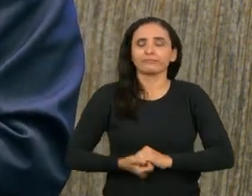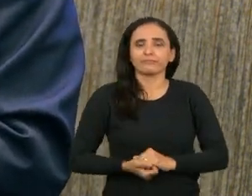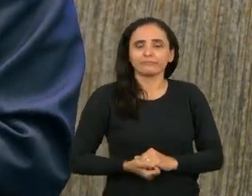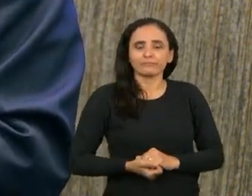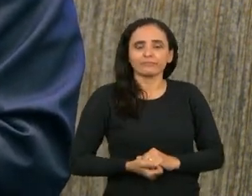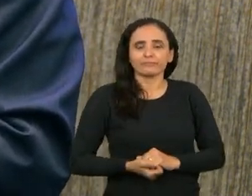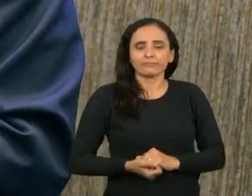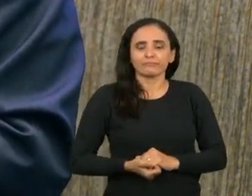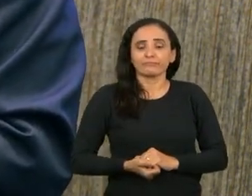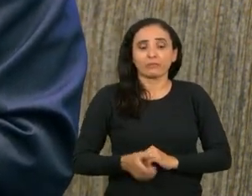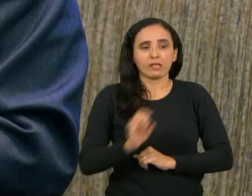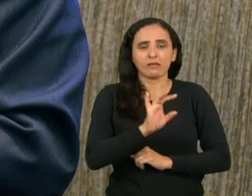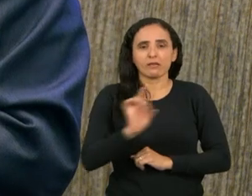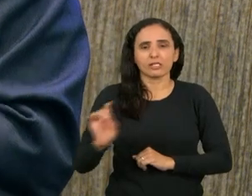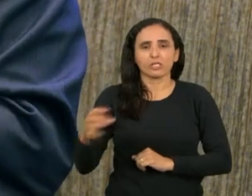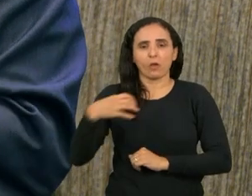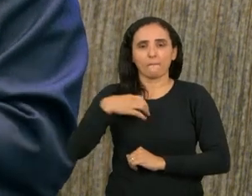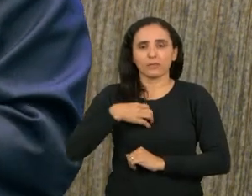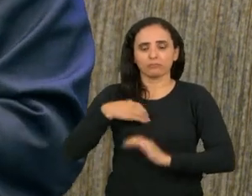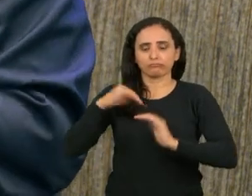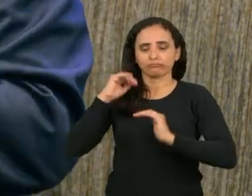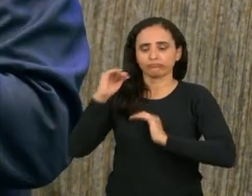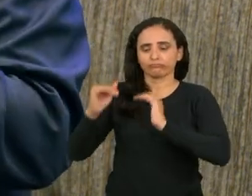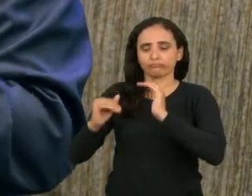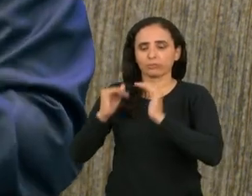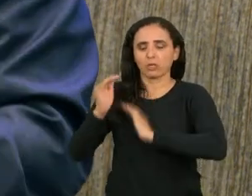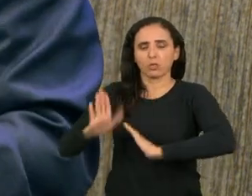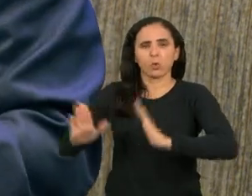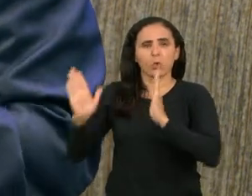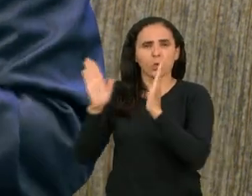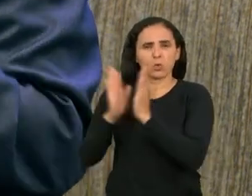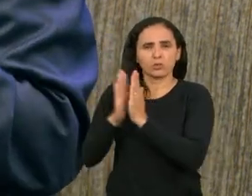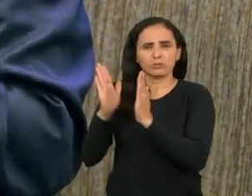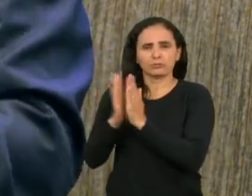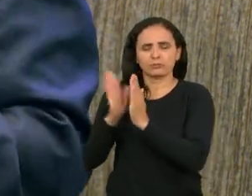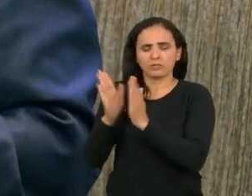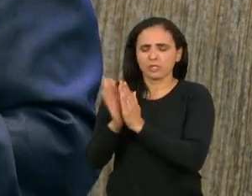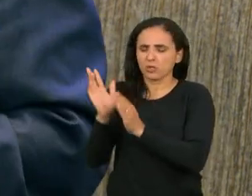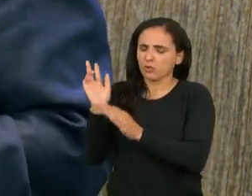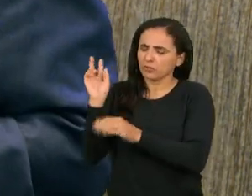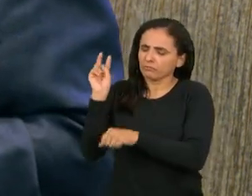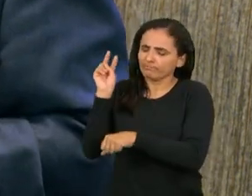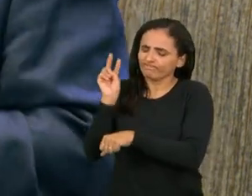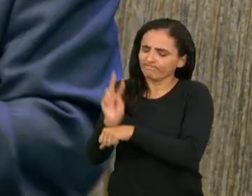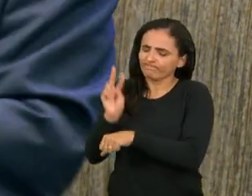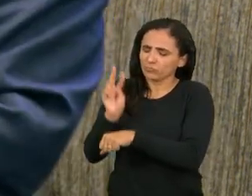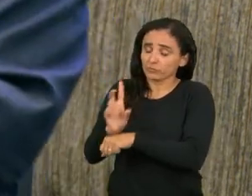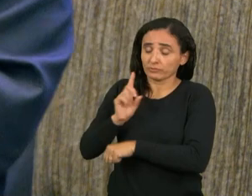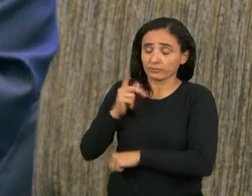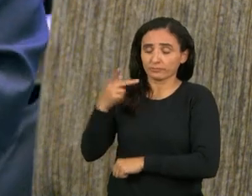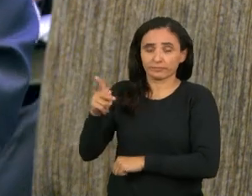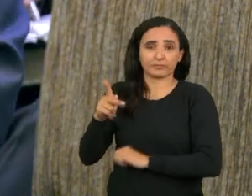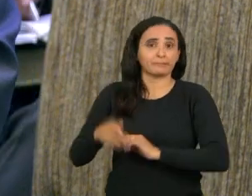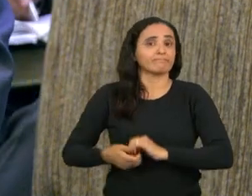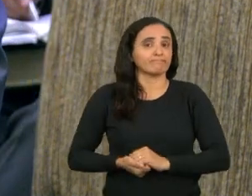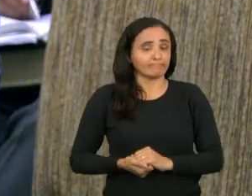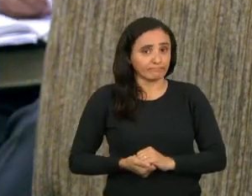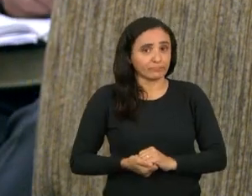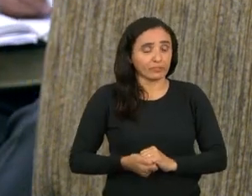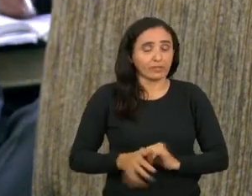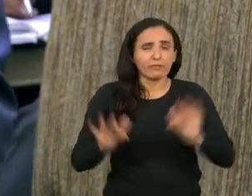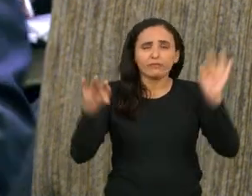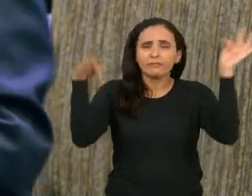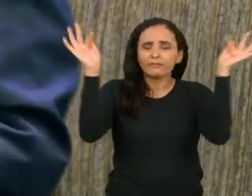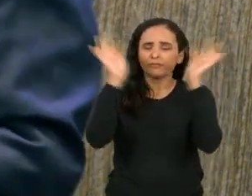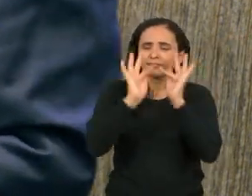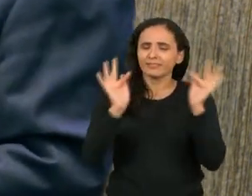para que o Senhor tivesse misericórdia e perdoasse é feliz o